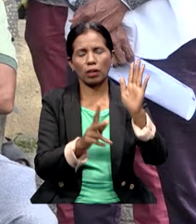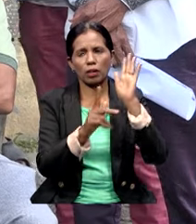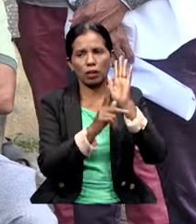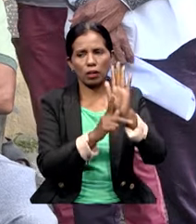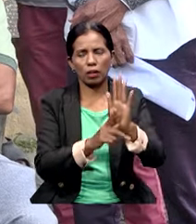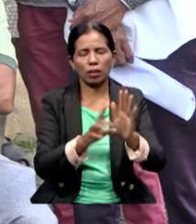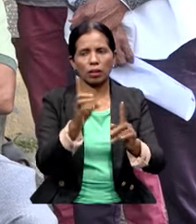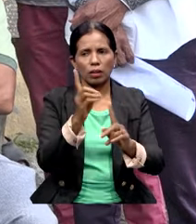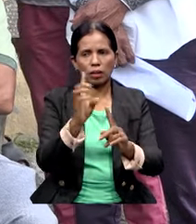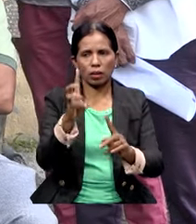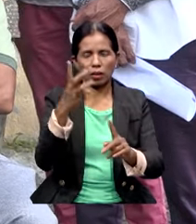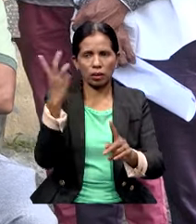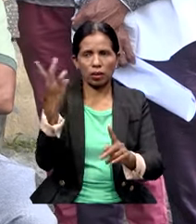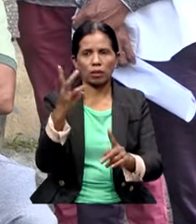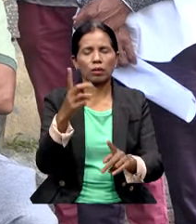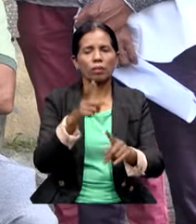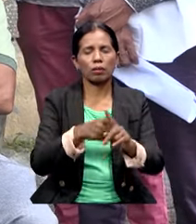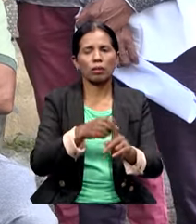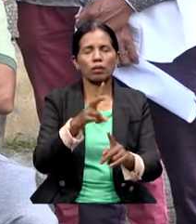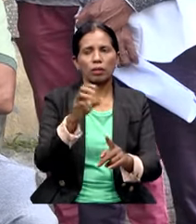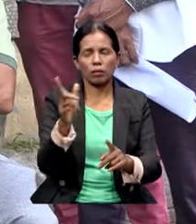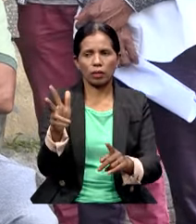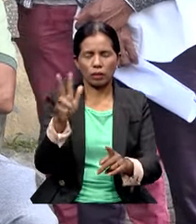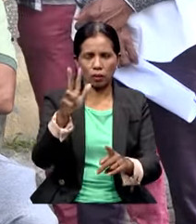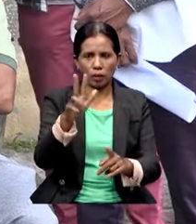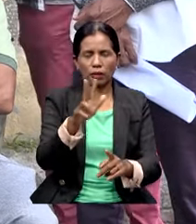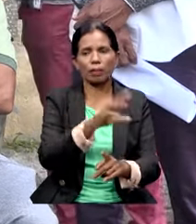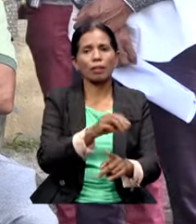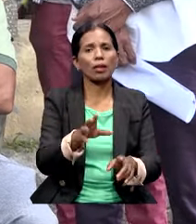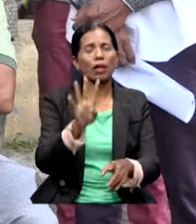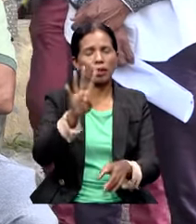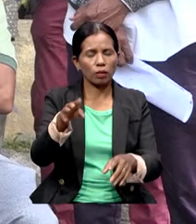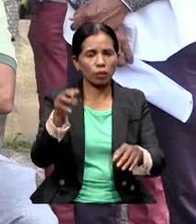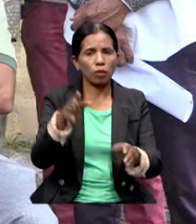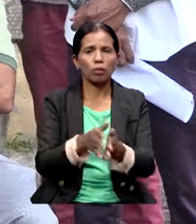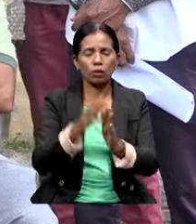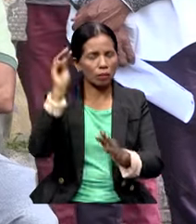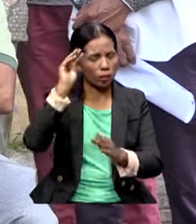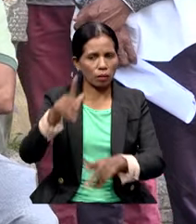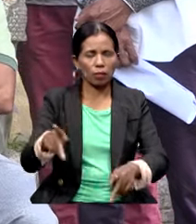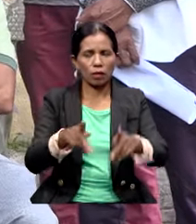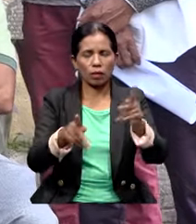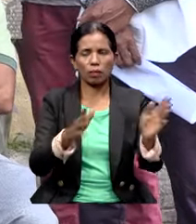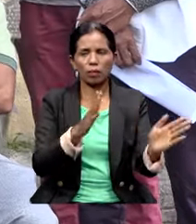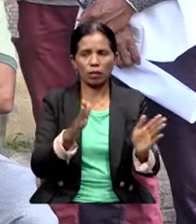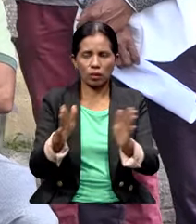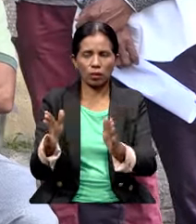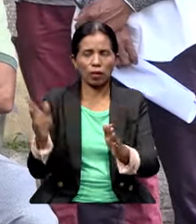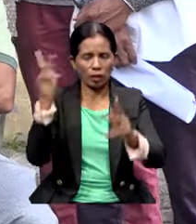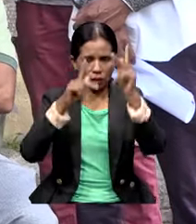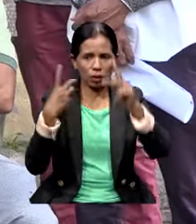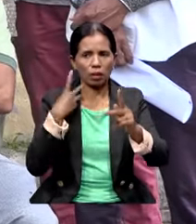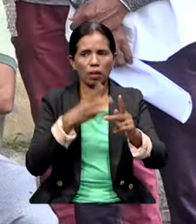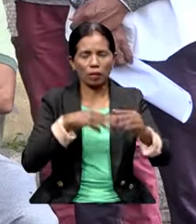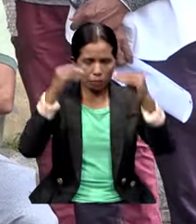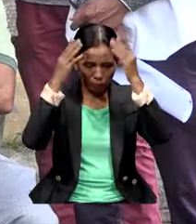a dia 16 de maio de 2023. Hat, Husso Ministério Público, não dar nada em processo. Onde processo a lais. Caso deve ame